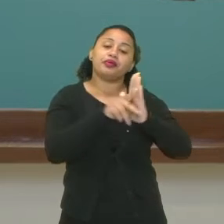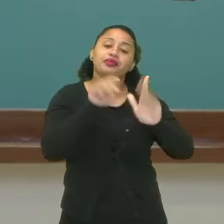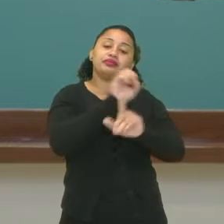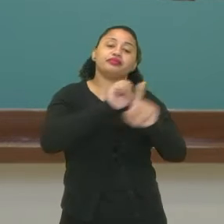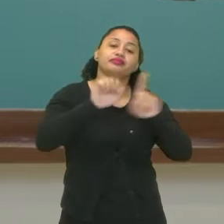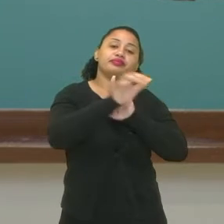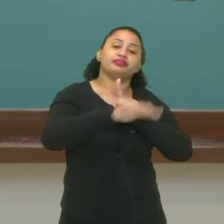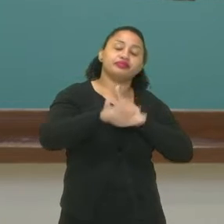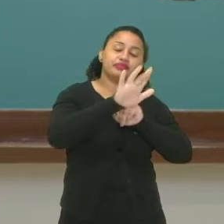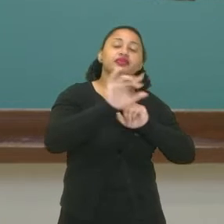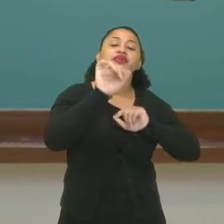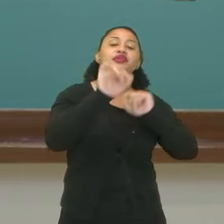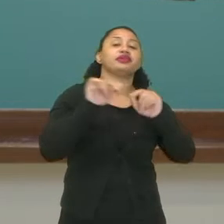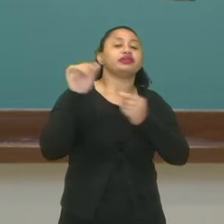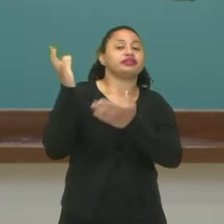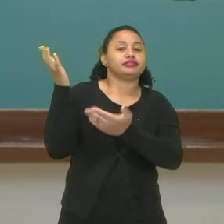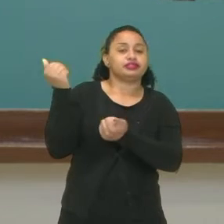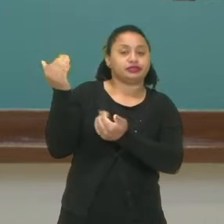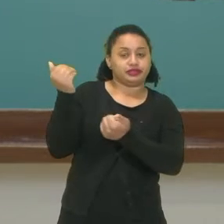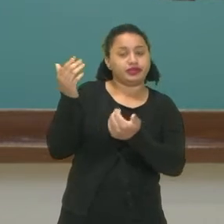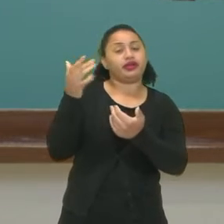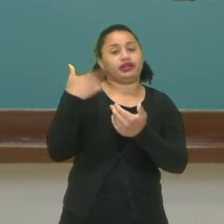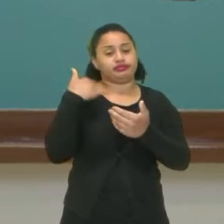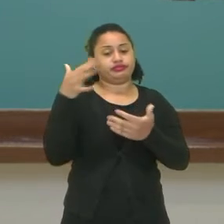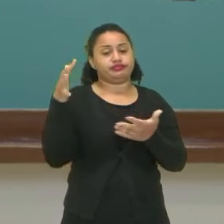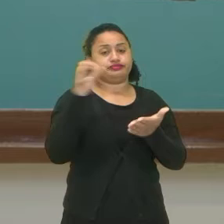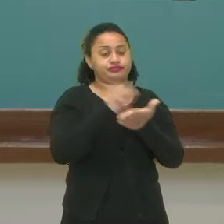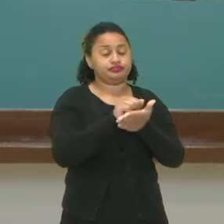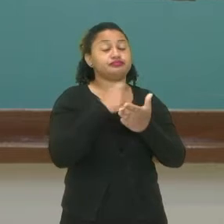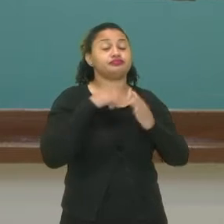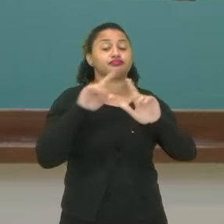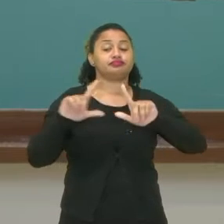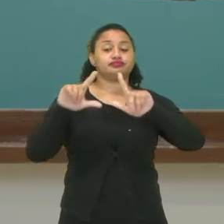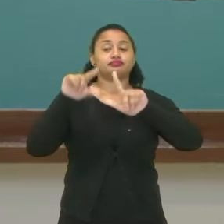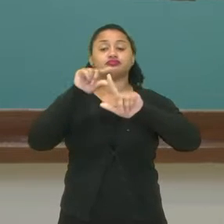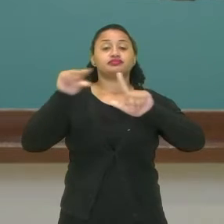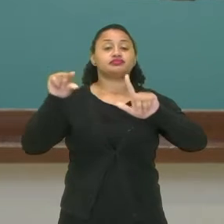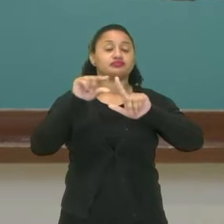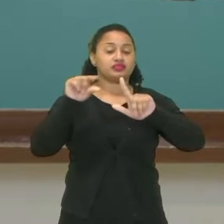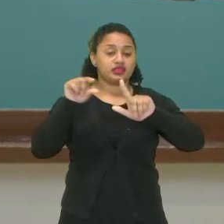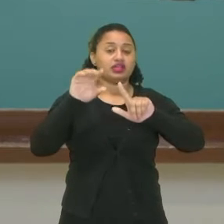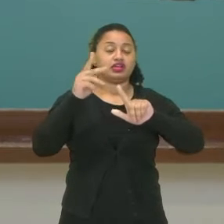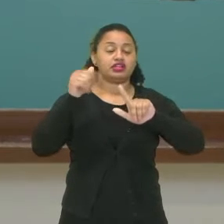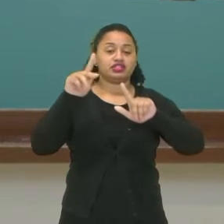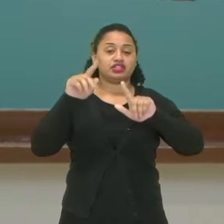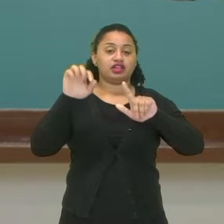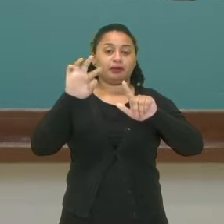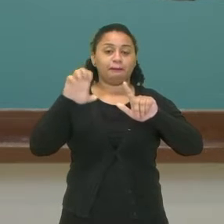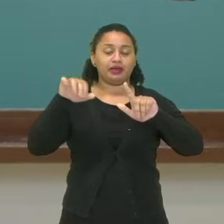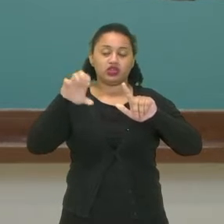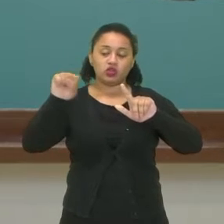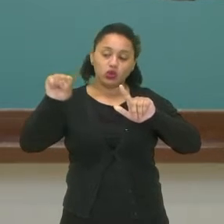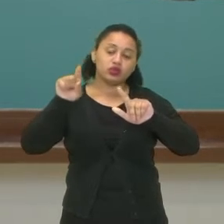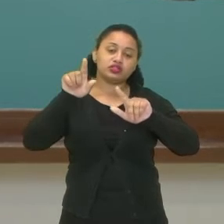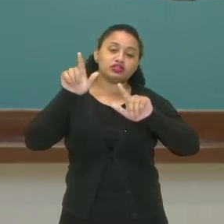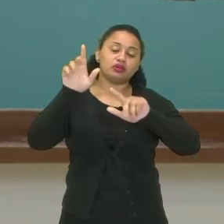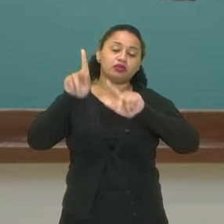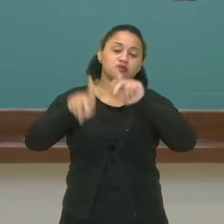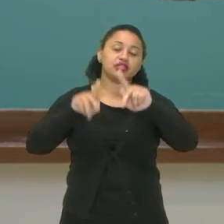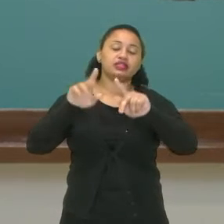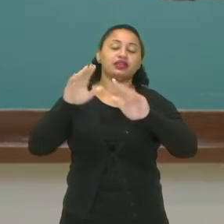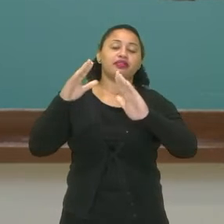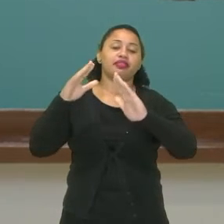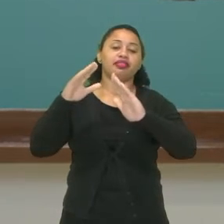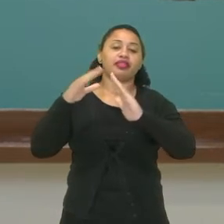sociedade colonial espanhola. No topo da pirâmide social estavam os chapetones e o clero. O clero, membros